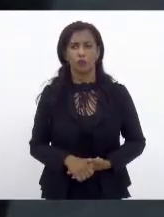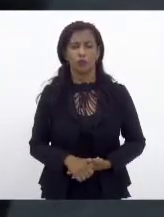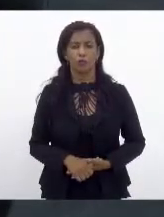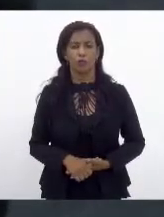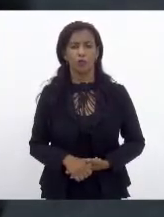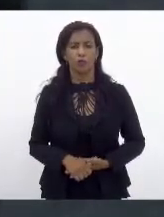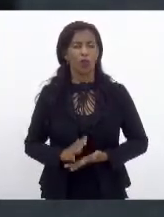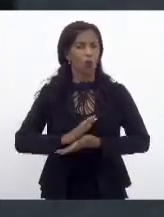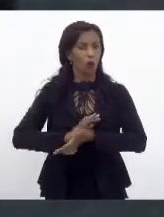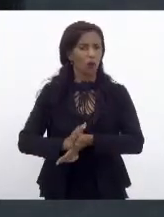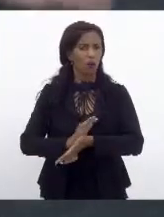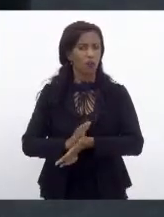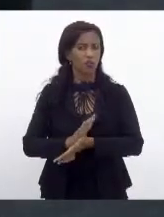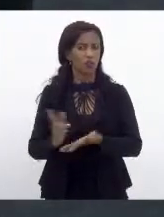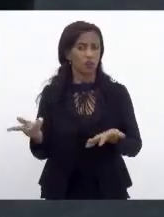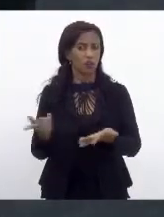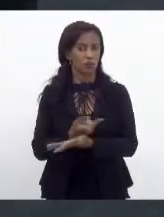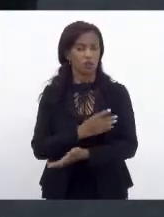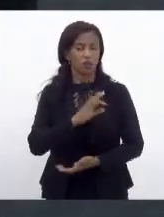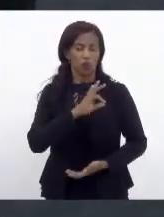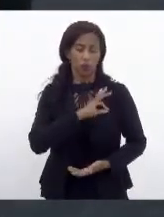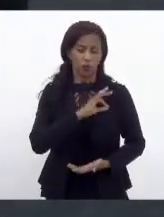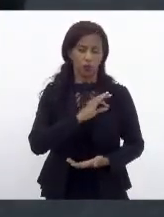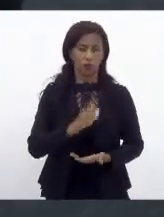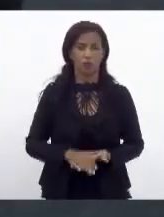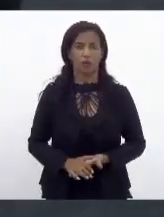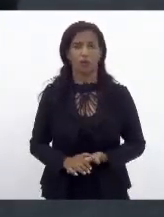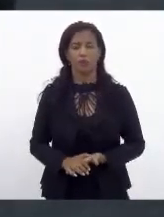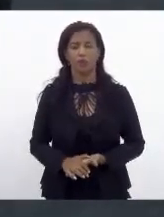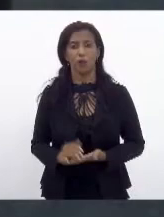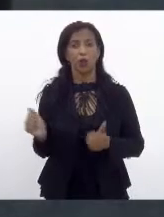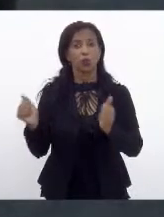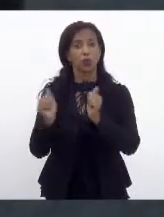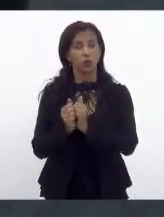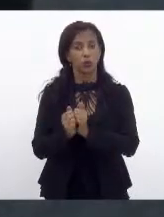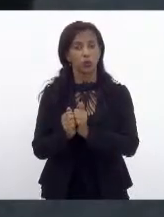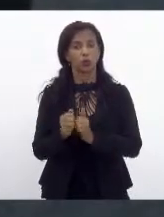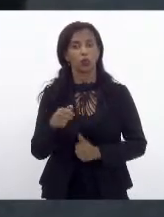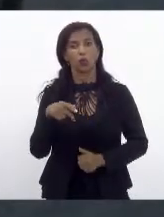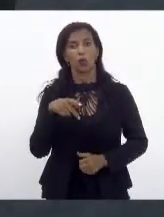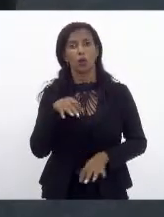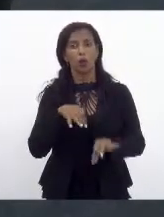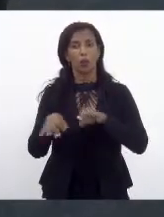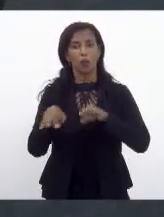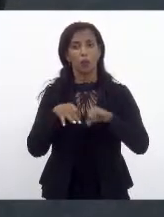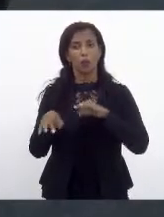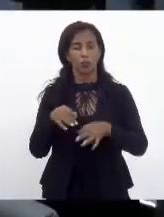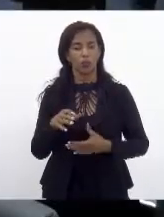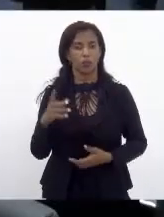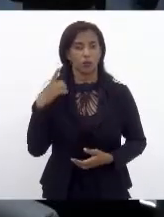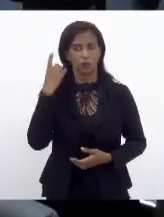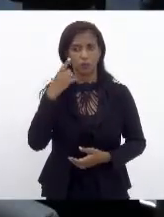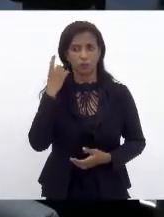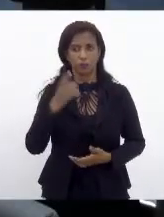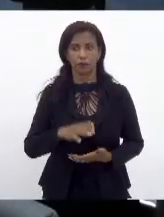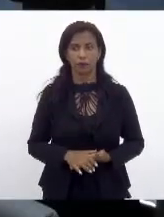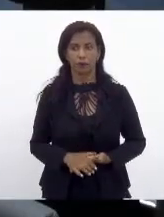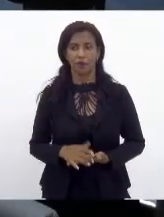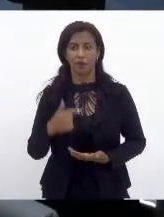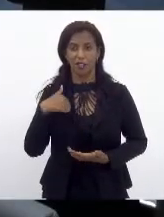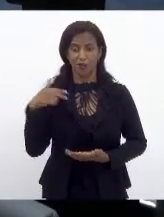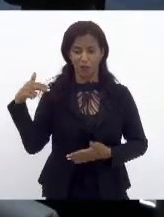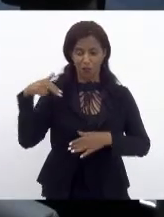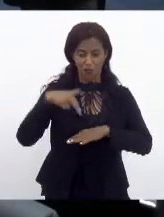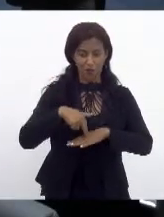essa covardia que era feita com o policial graças ao projeto do deputado Poubel, que eu tenho a honra de ser coautor também. Muito obrigado, deputado Poubel. Rodrigo, eu vim aqui até